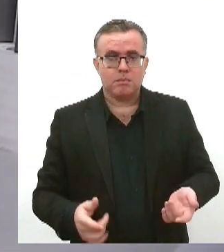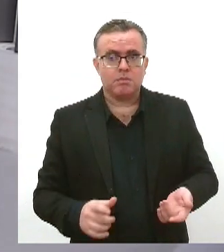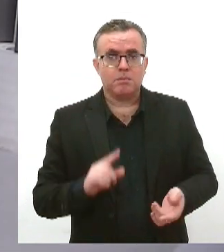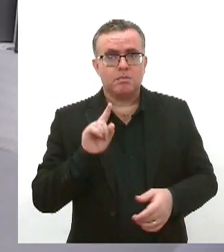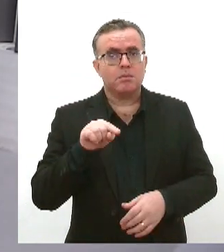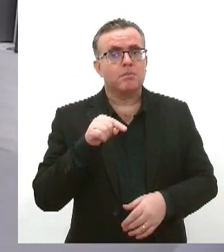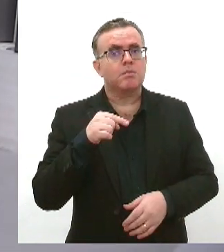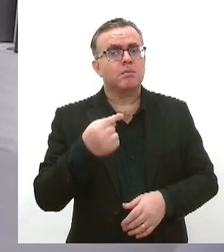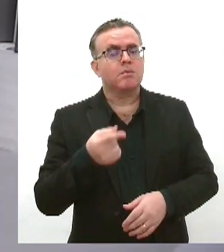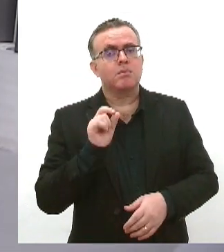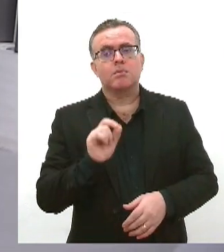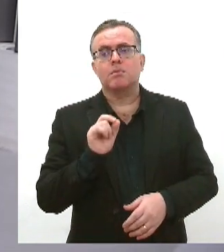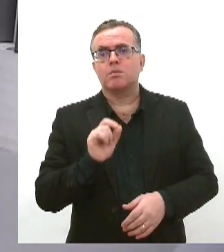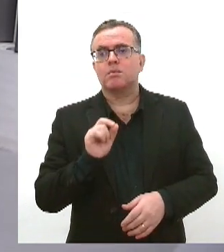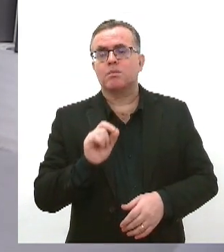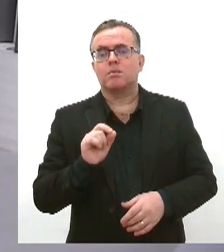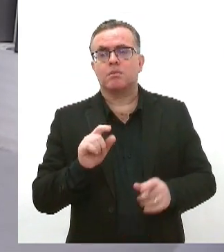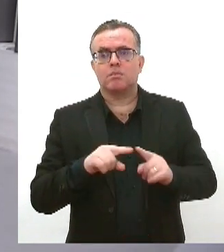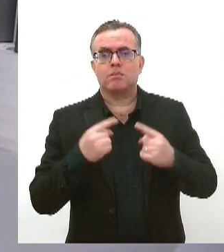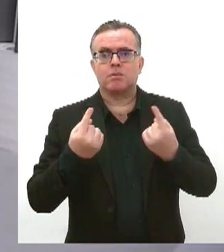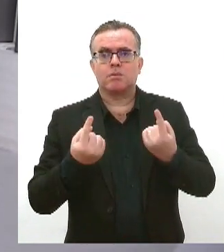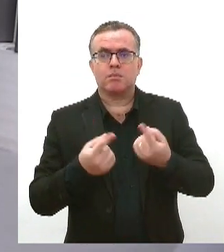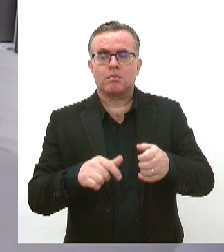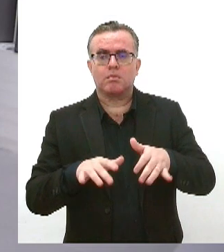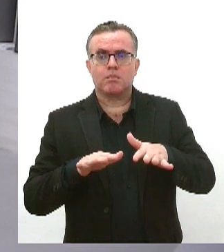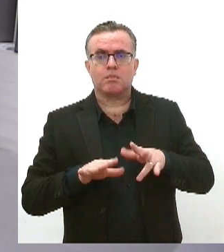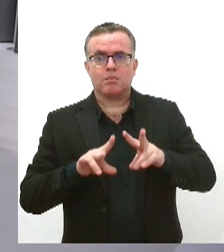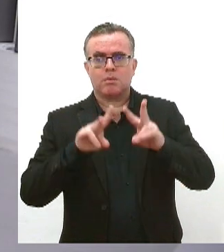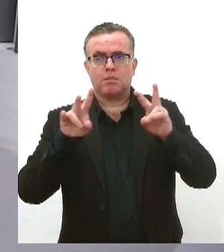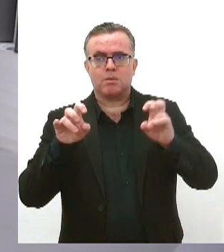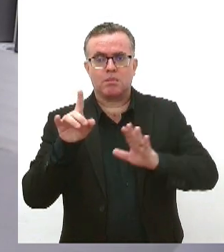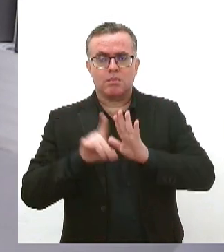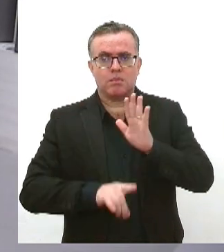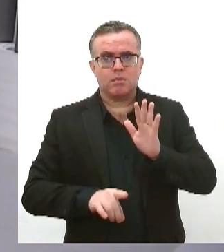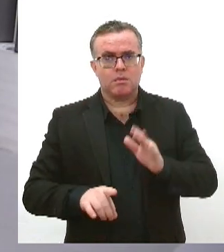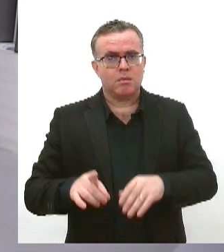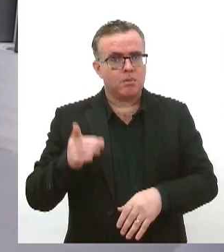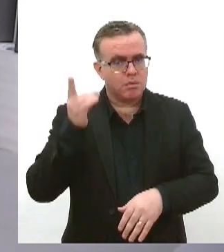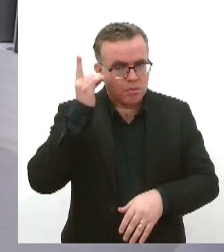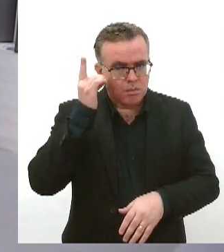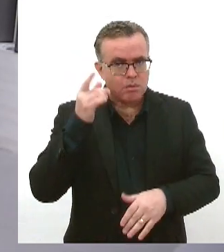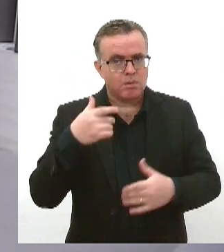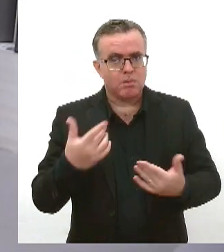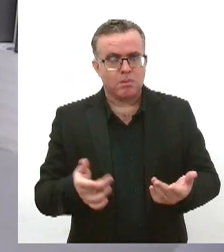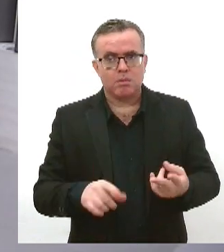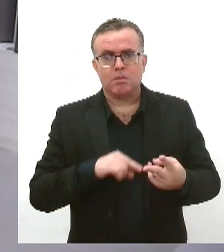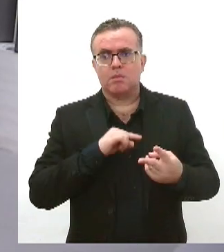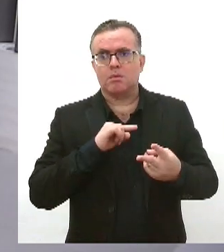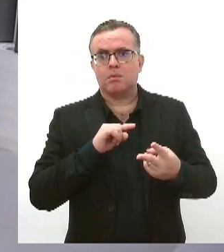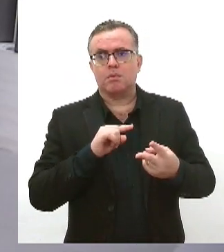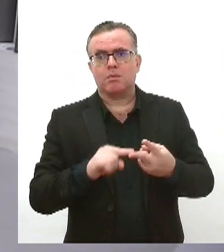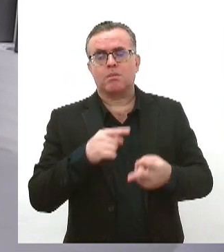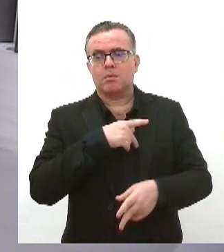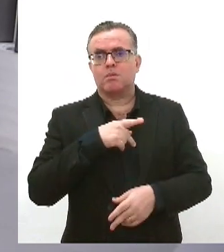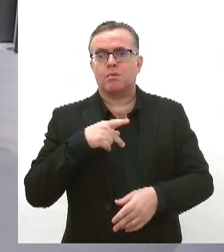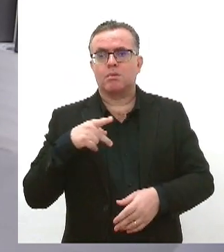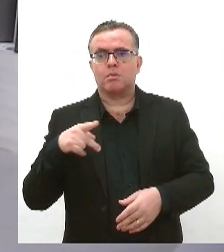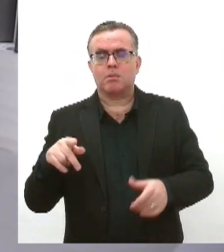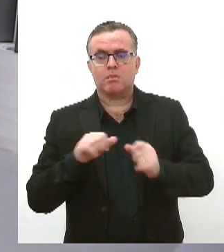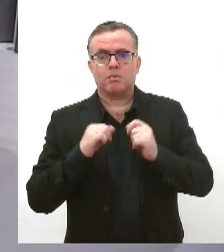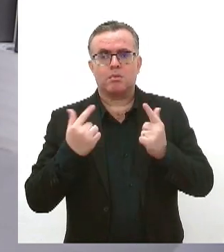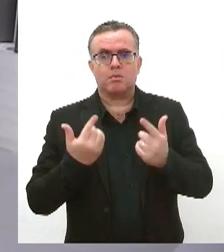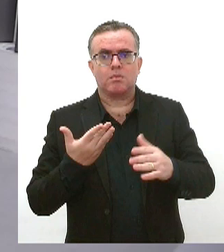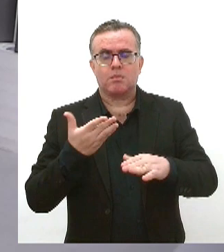Assembleia realiza audiência pública sobre os direitos da pessoa com síndrome de Down e o presidente da Alese participa de assinatura